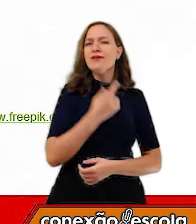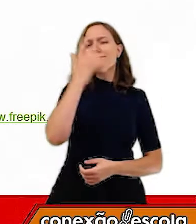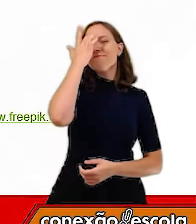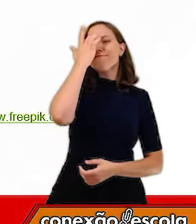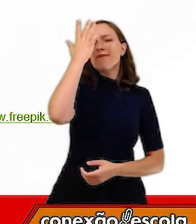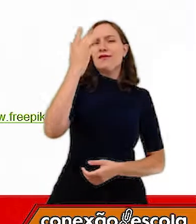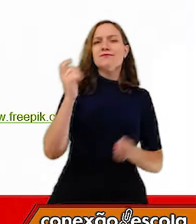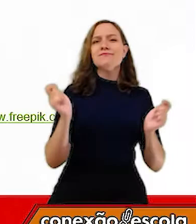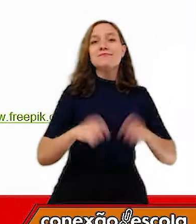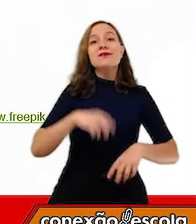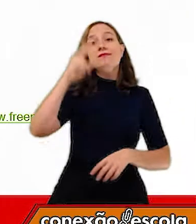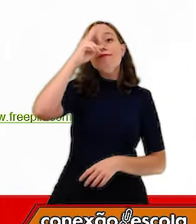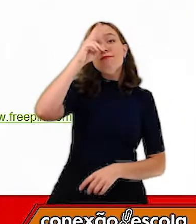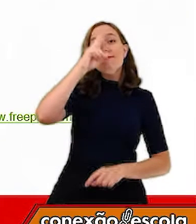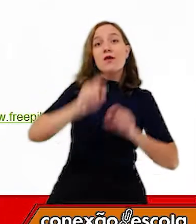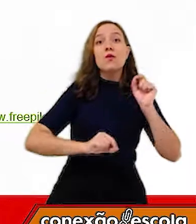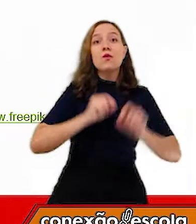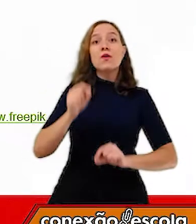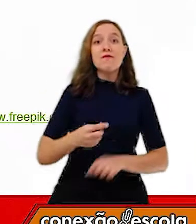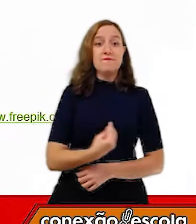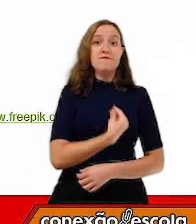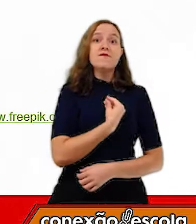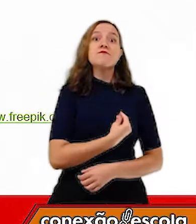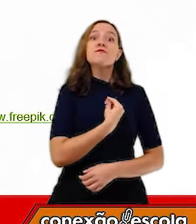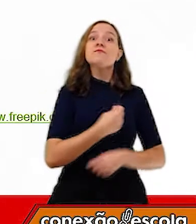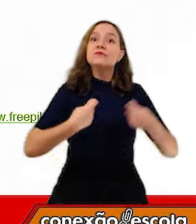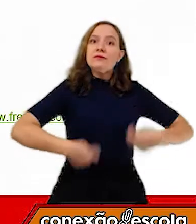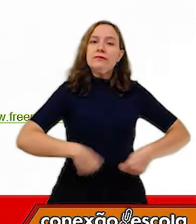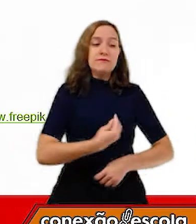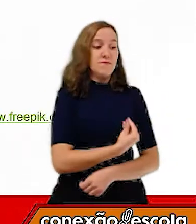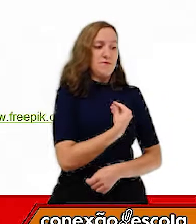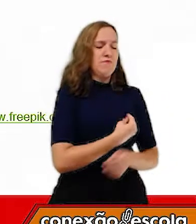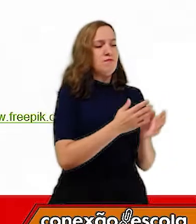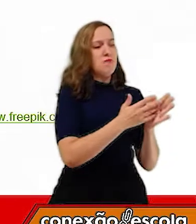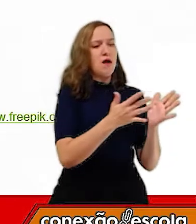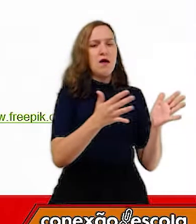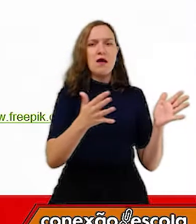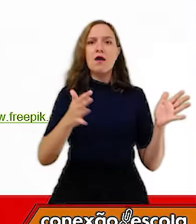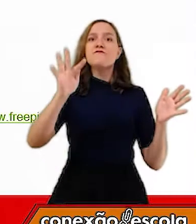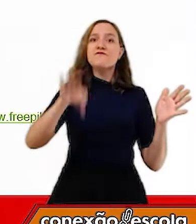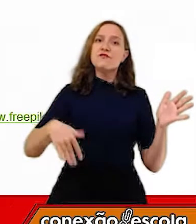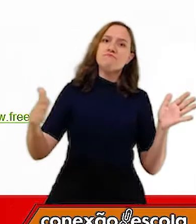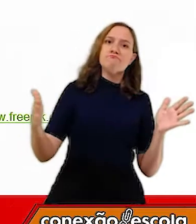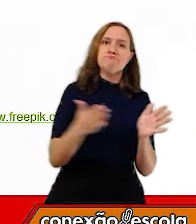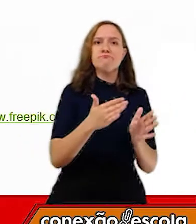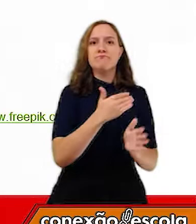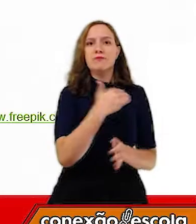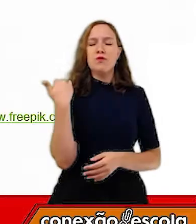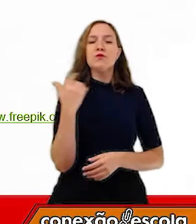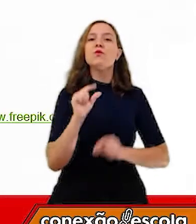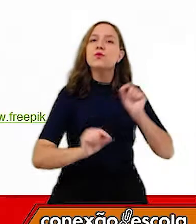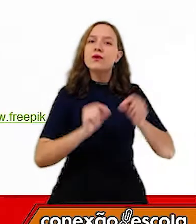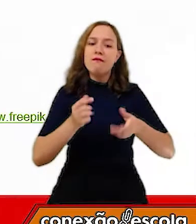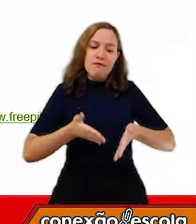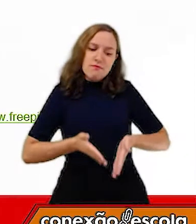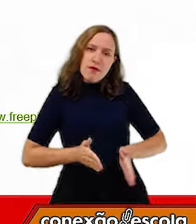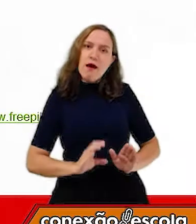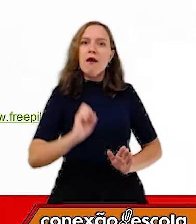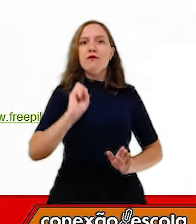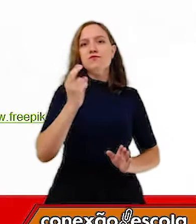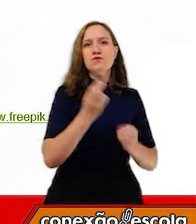lembrar que os seres vivos têm um ciclo de vida. Eles nascem, eles crescem,